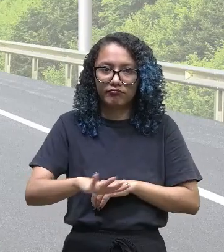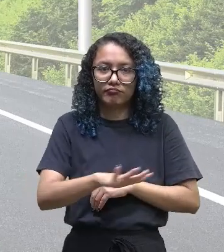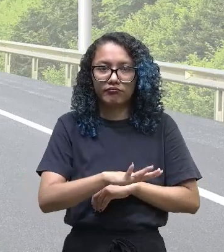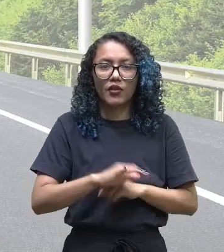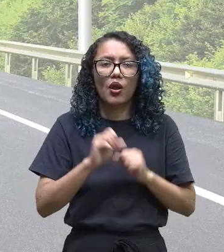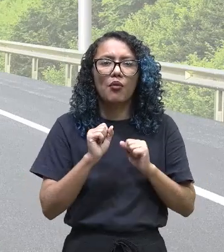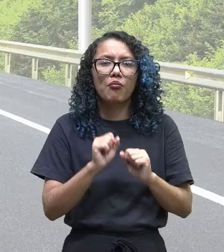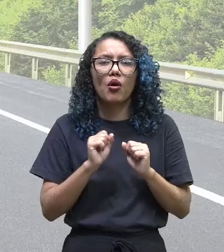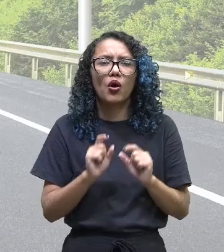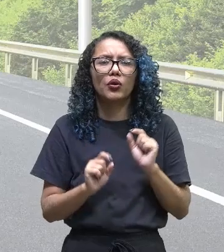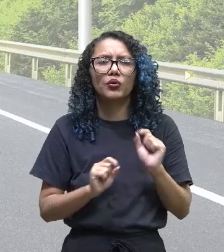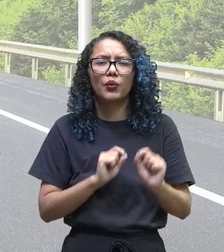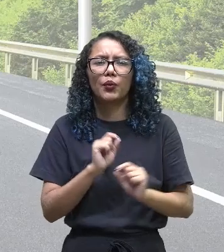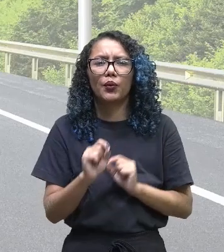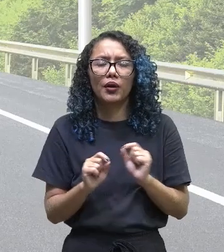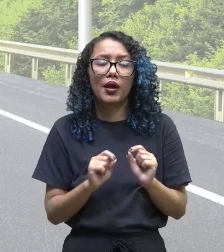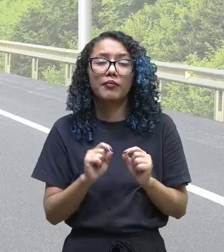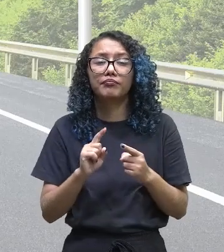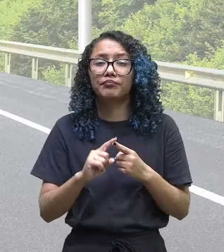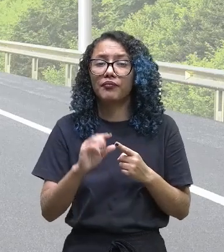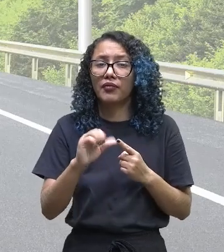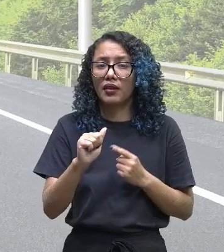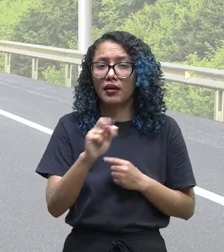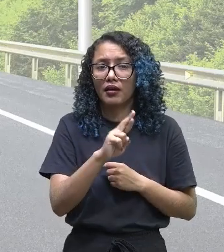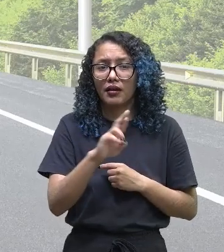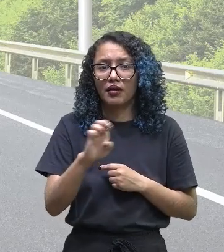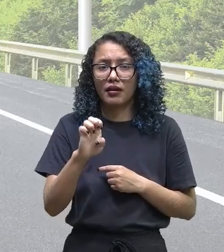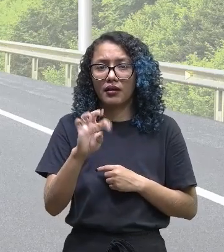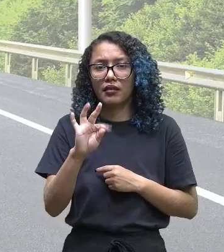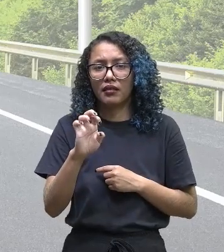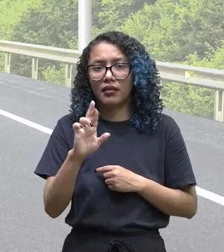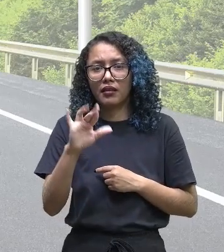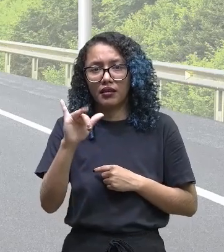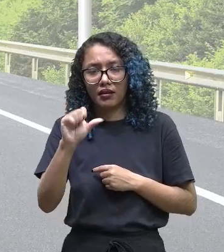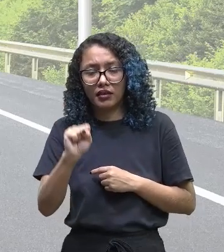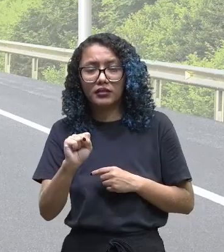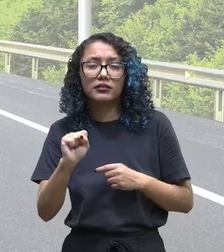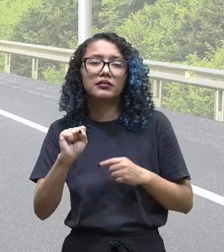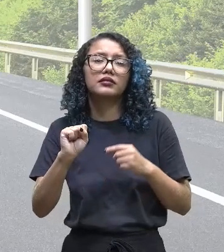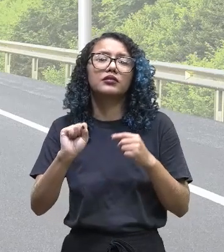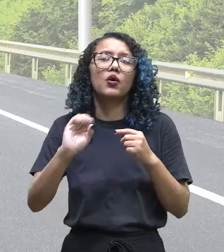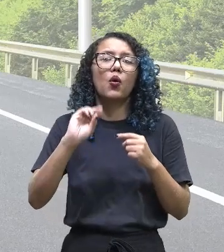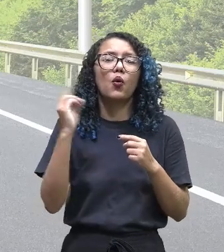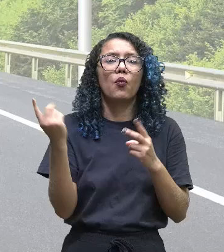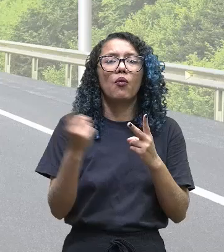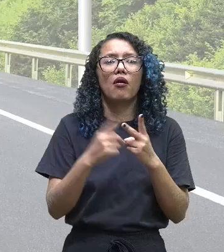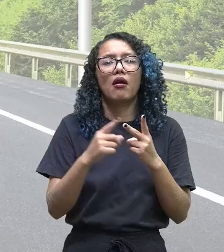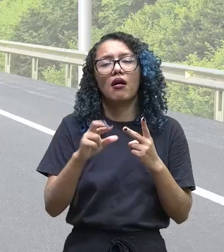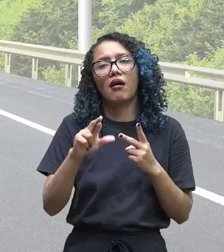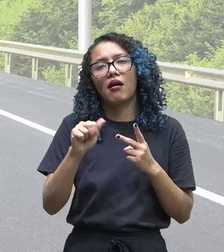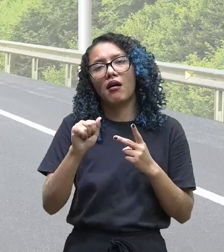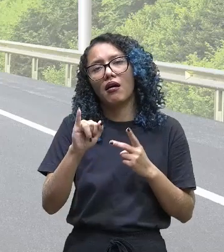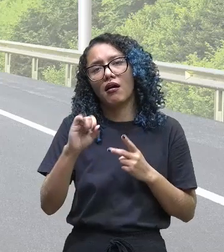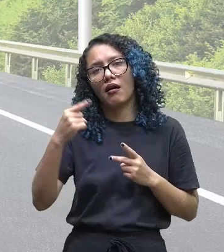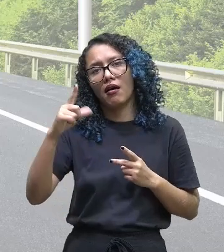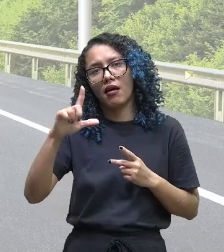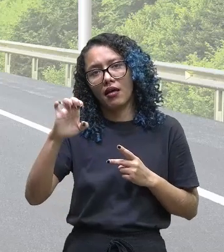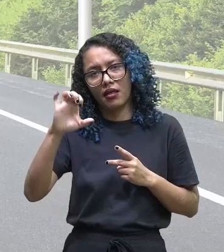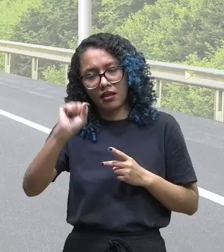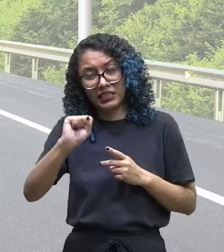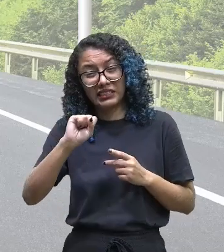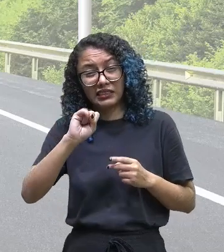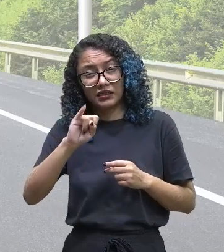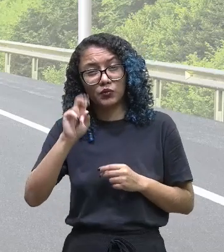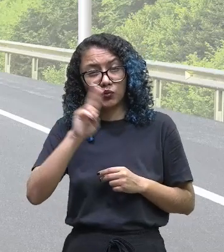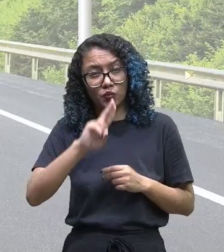por carreteras ou por raíles. Então, né, quando nós vamos utilizar um meio de transporte